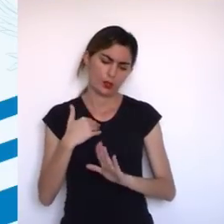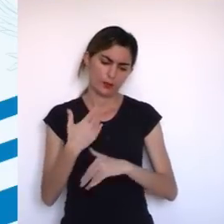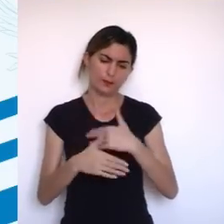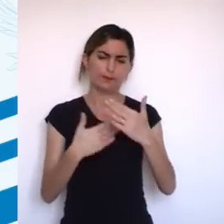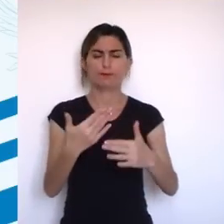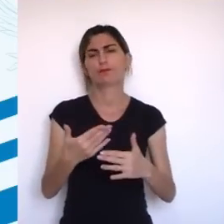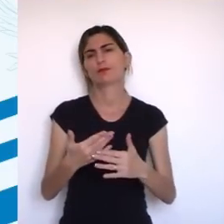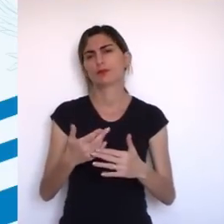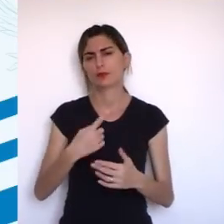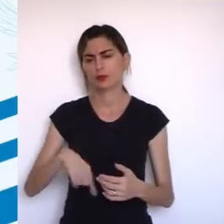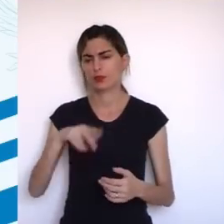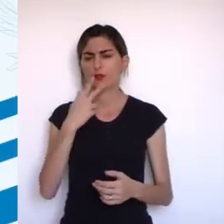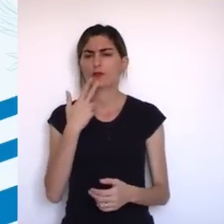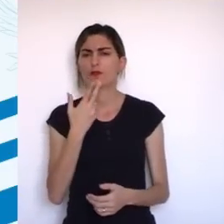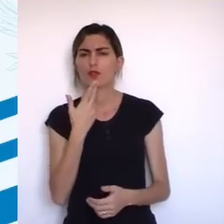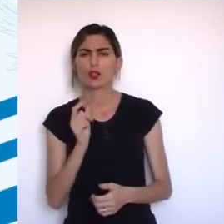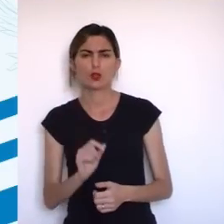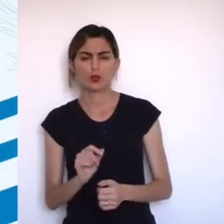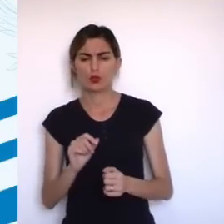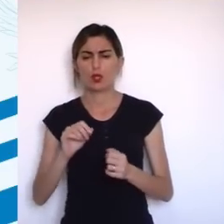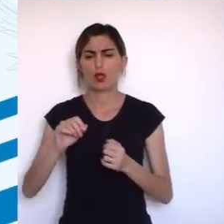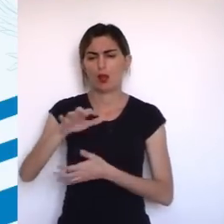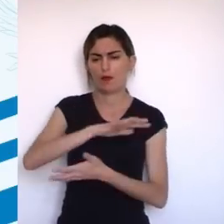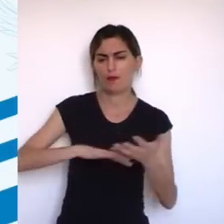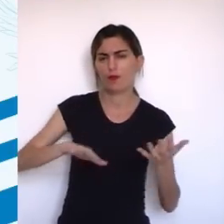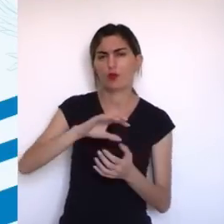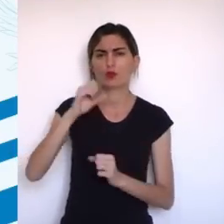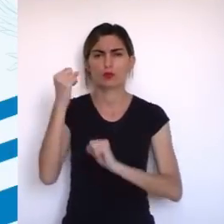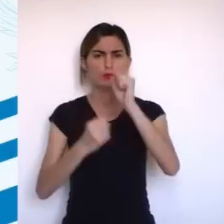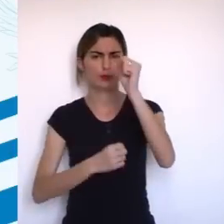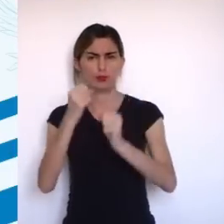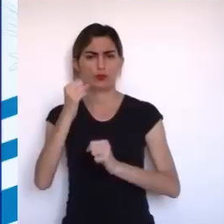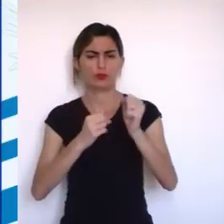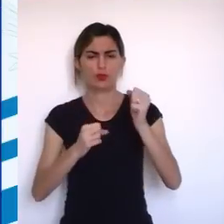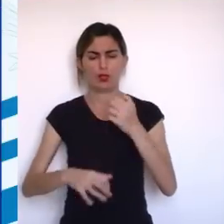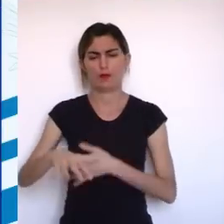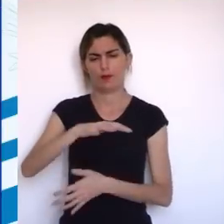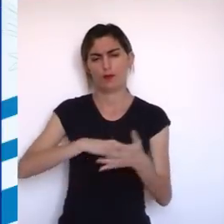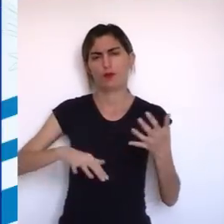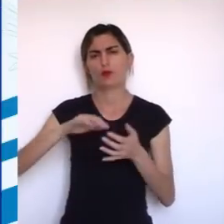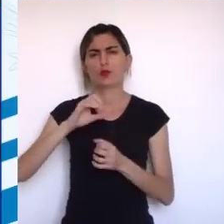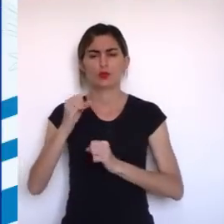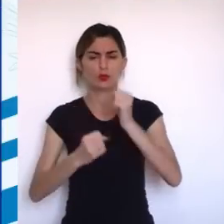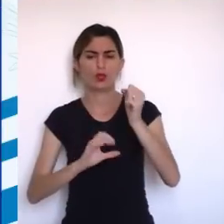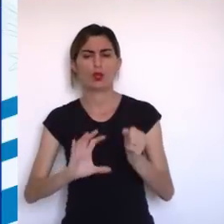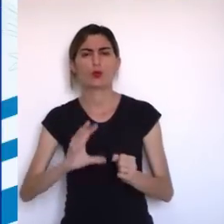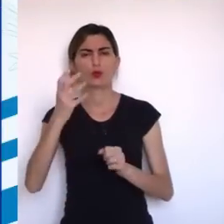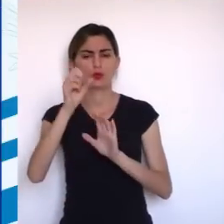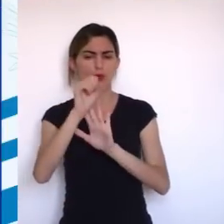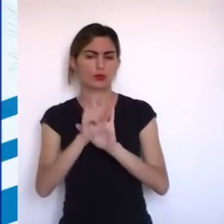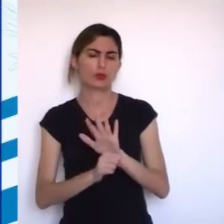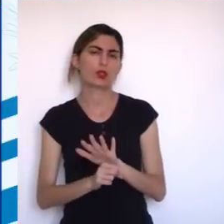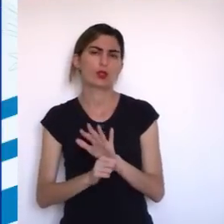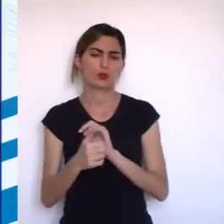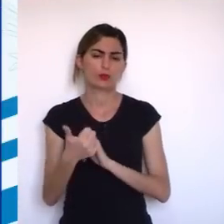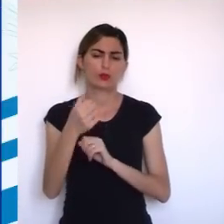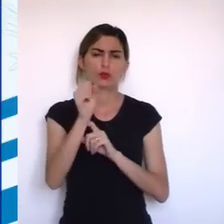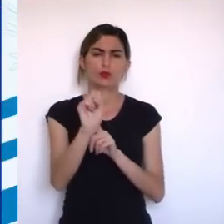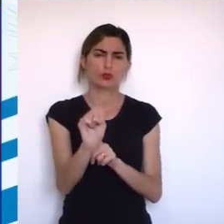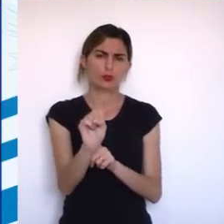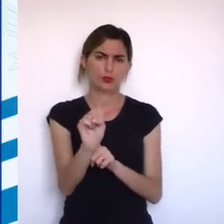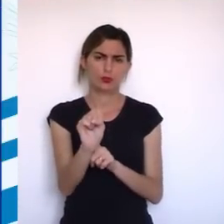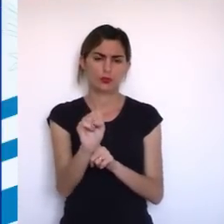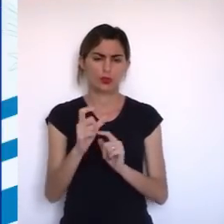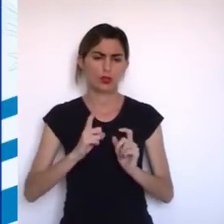E quando se fala dessa evolução, a gente está falando da Revolução Industrial. Essa revolução ela aconteceu no